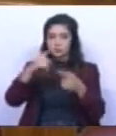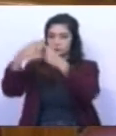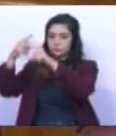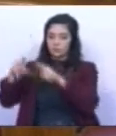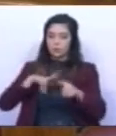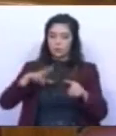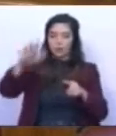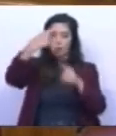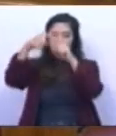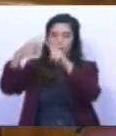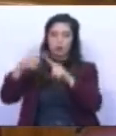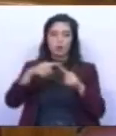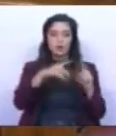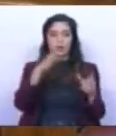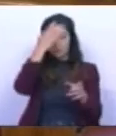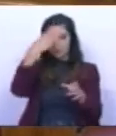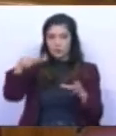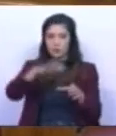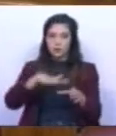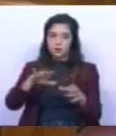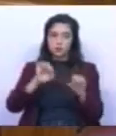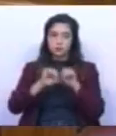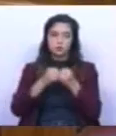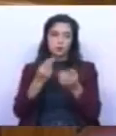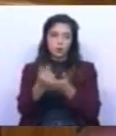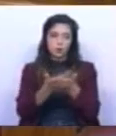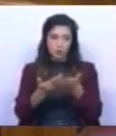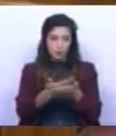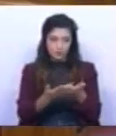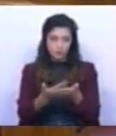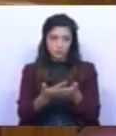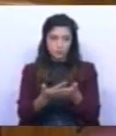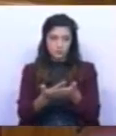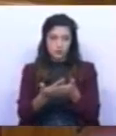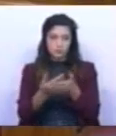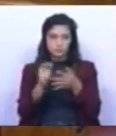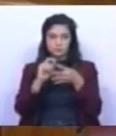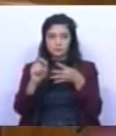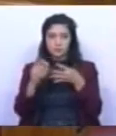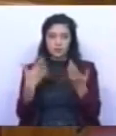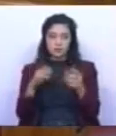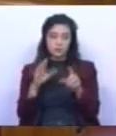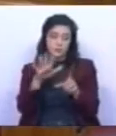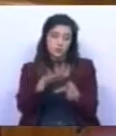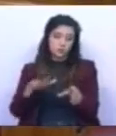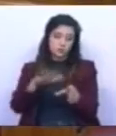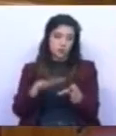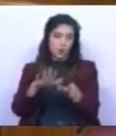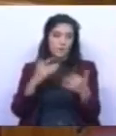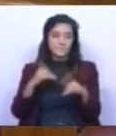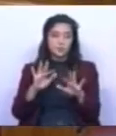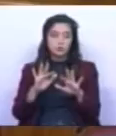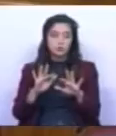facto, a Península de Setúbal continua a registrar parâmetros socioeconómicos característicos de uma região de convergência, no entanto,